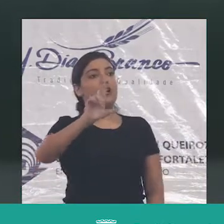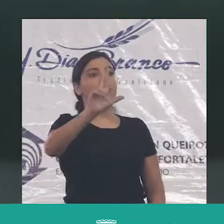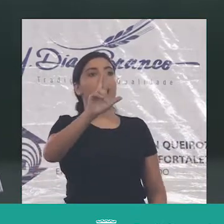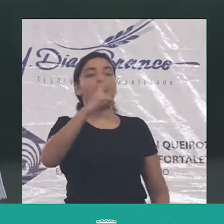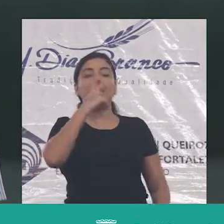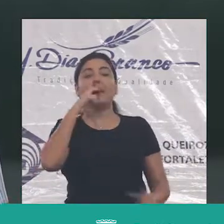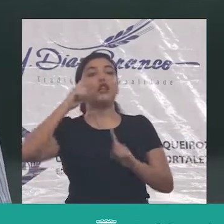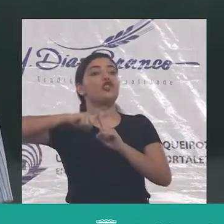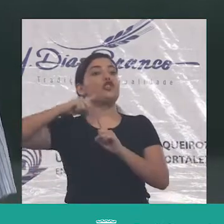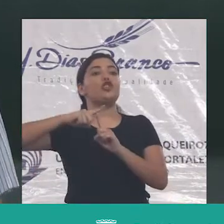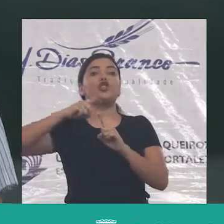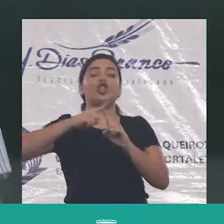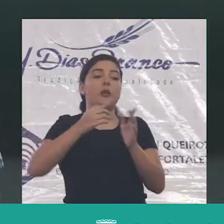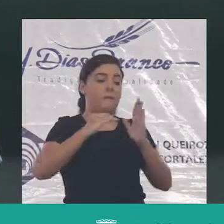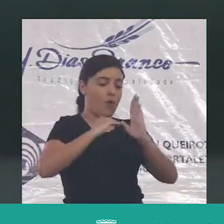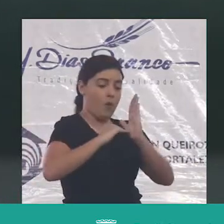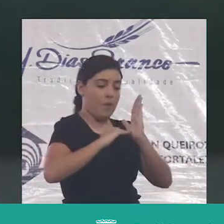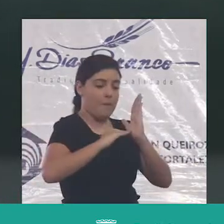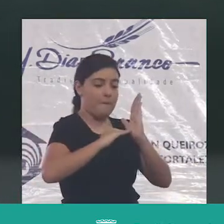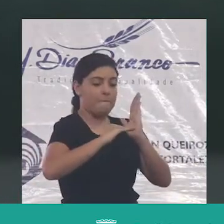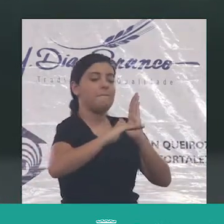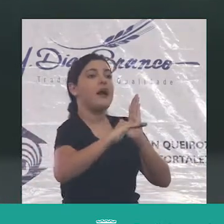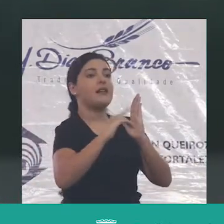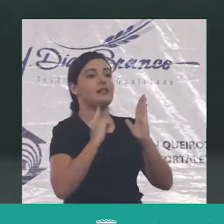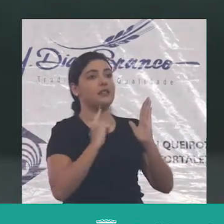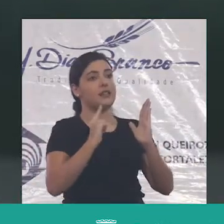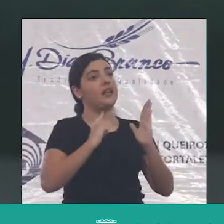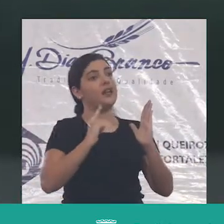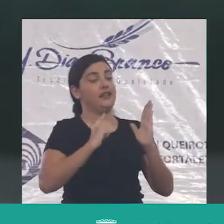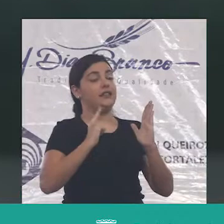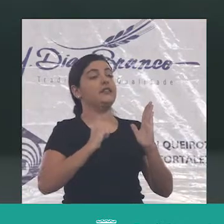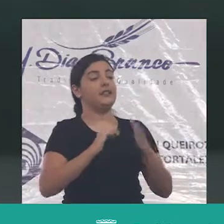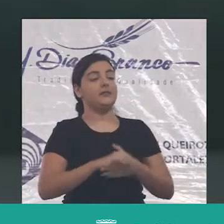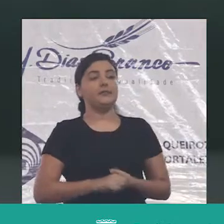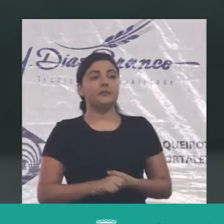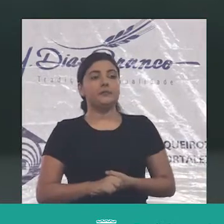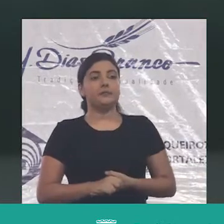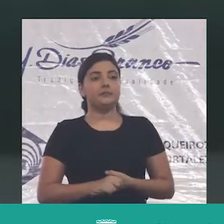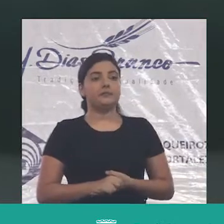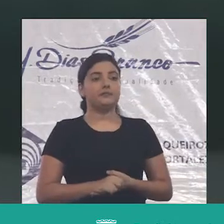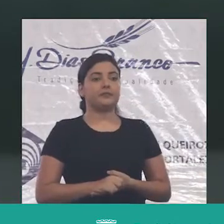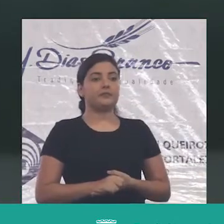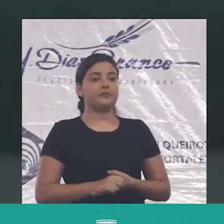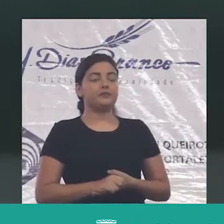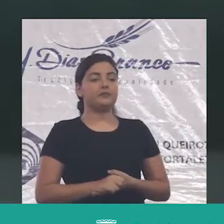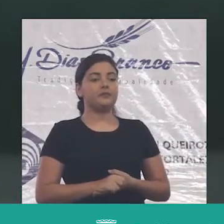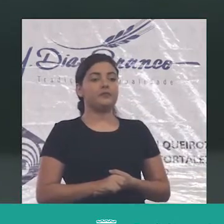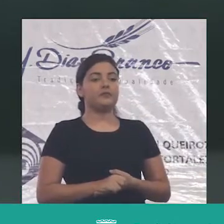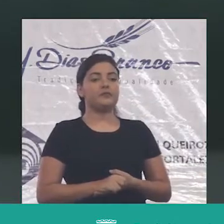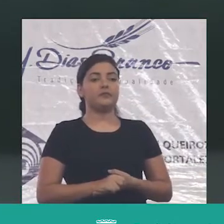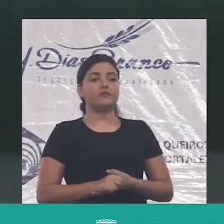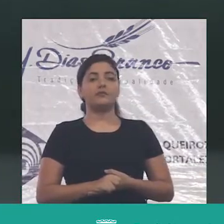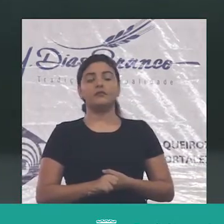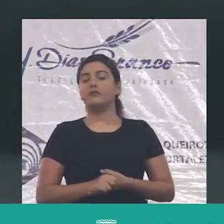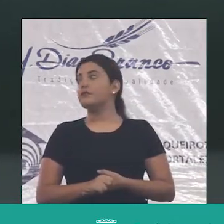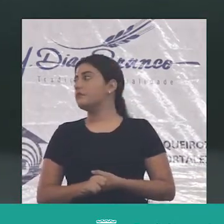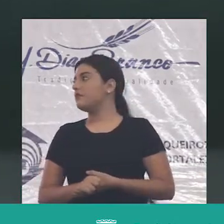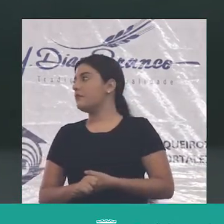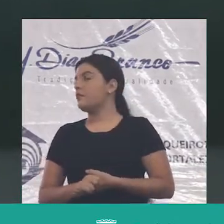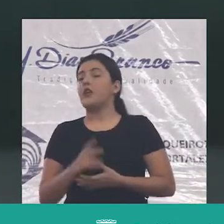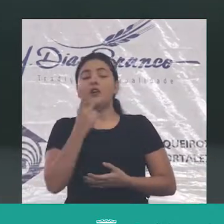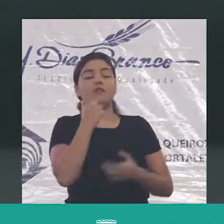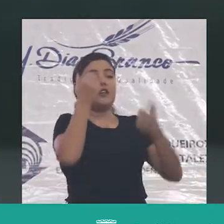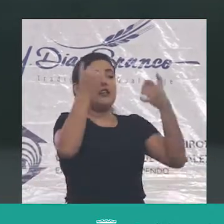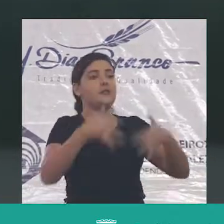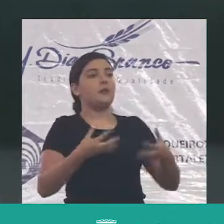Ao tipo de base que o prisma vai ter. Sempre ela se refere ao tipo de base que o prisma vai ter. Ela não fala